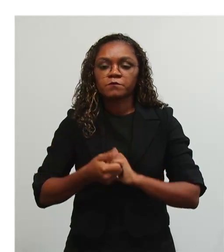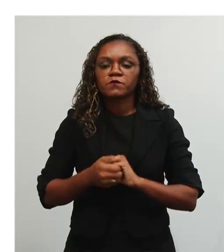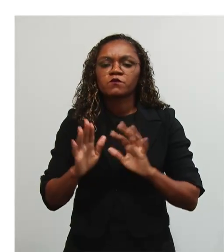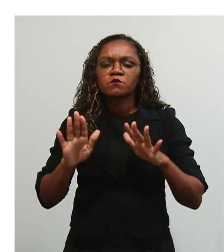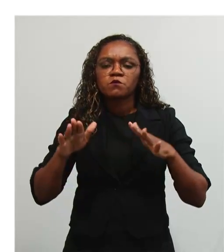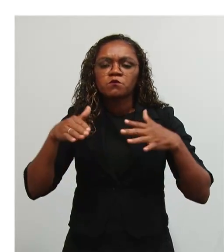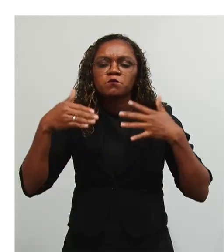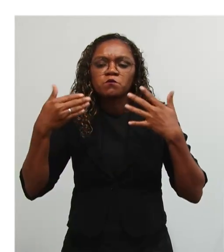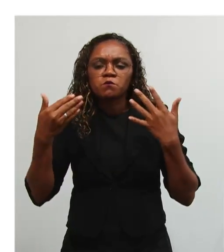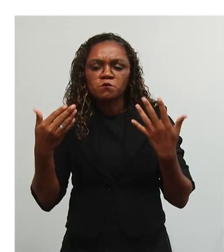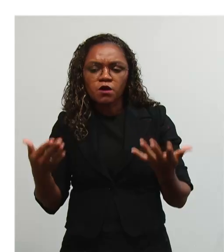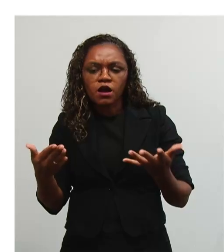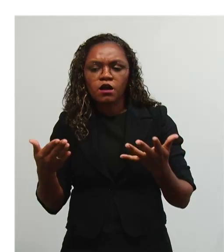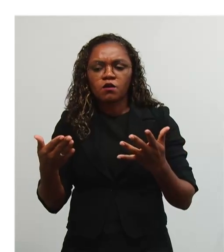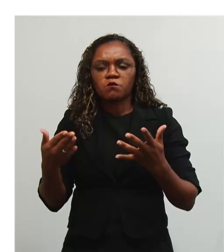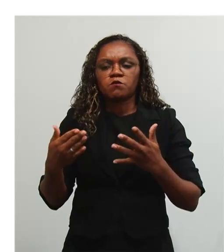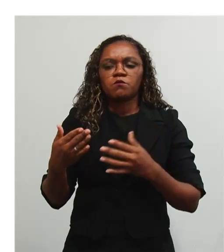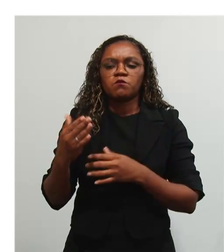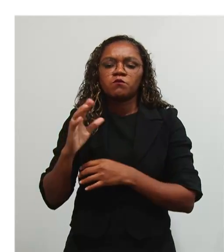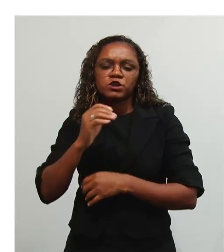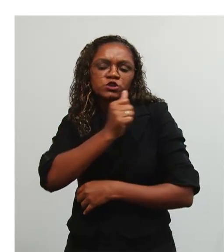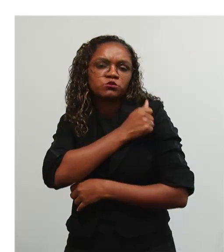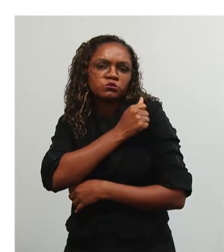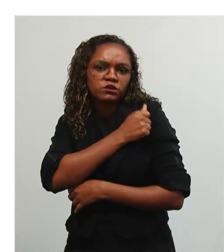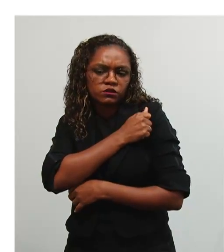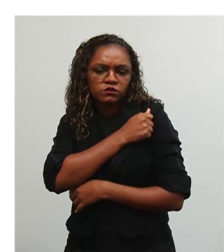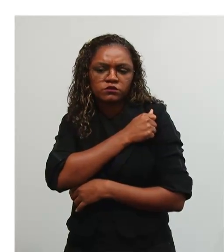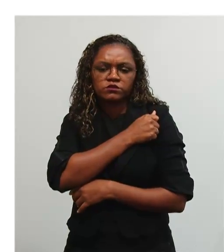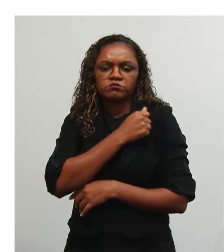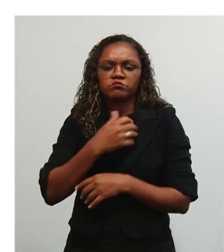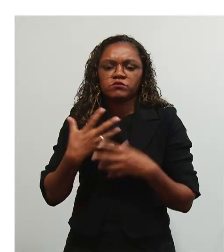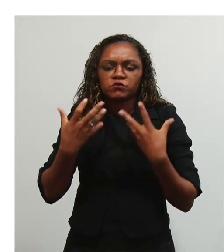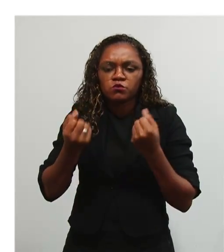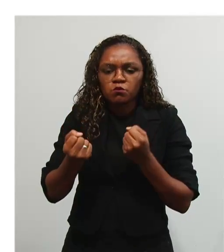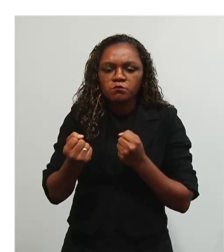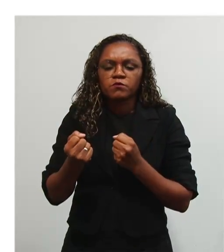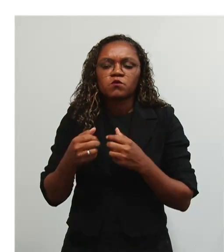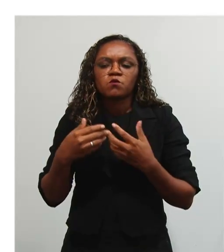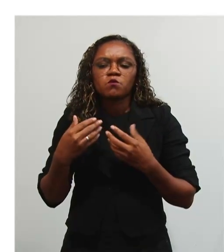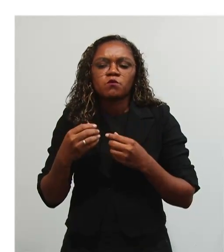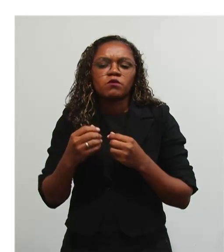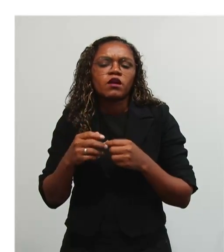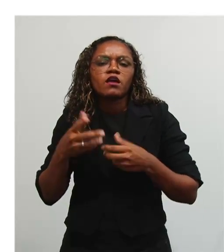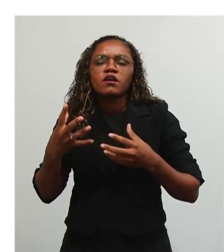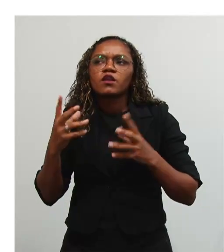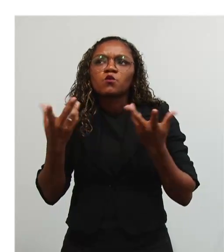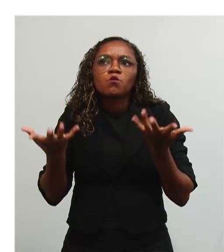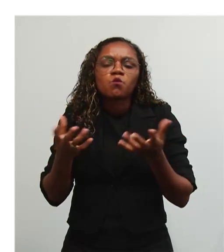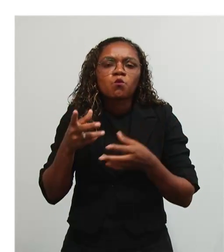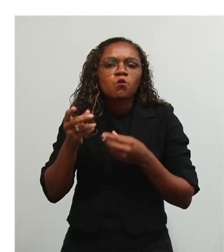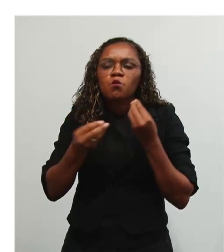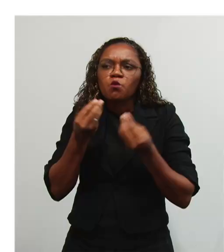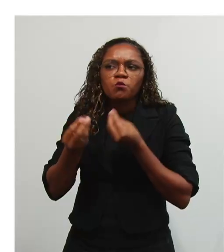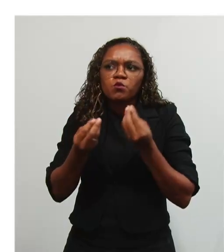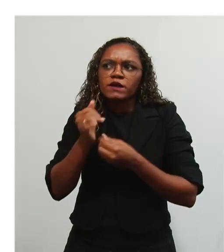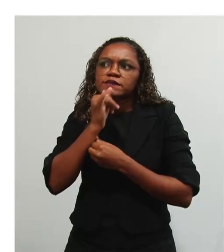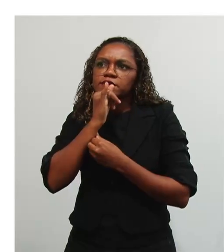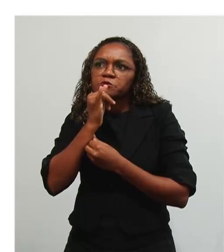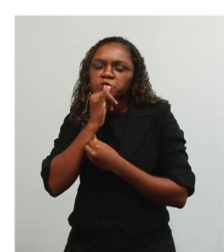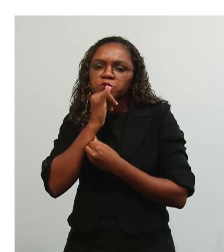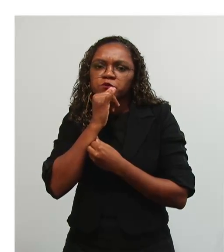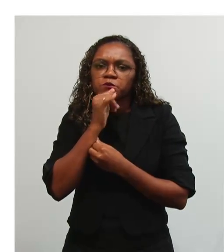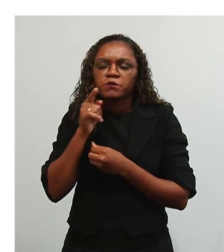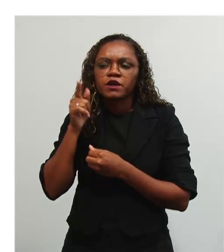governamental para a conclusão de cursos universitários? Que aspirações e temores, né,